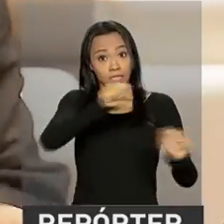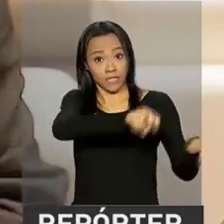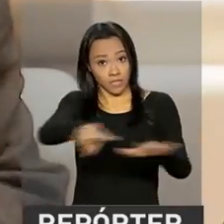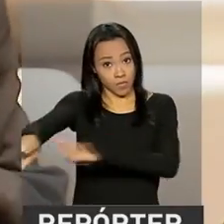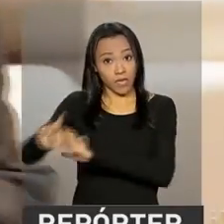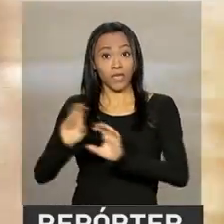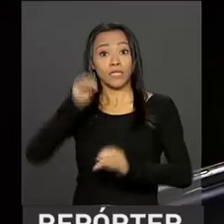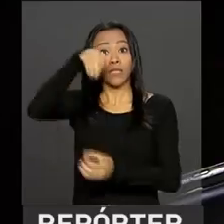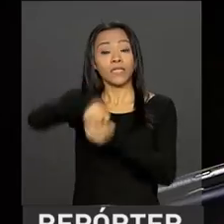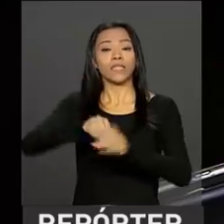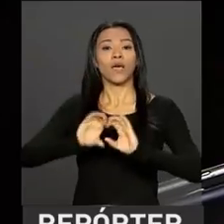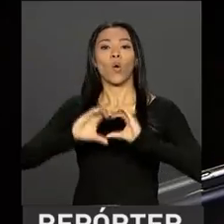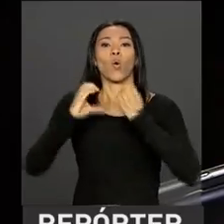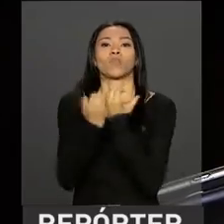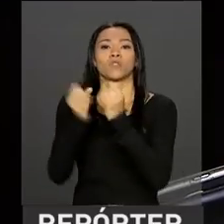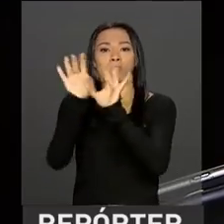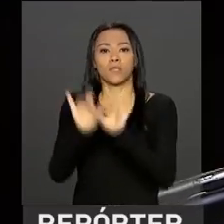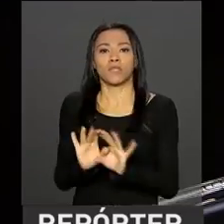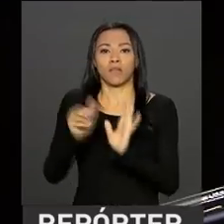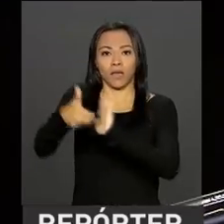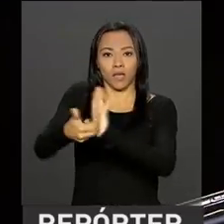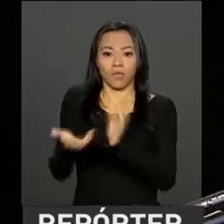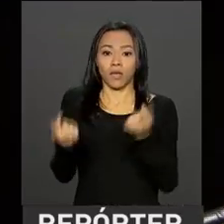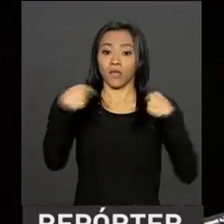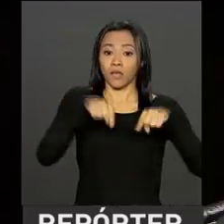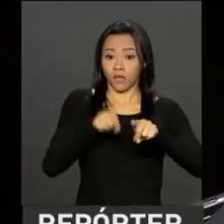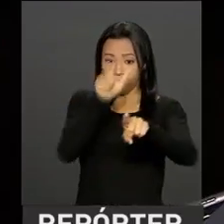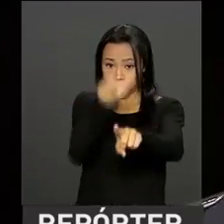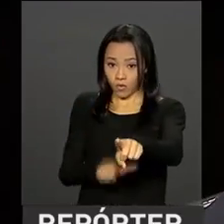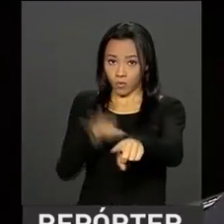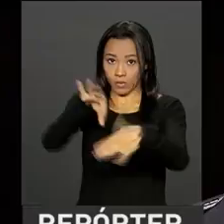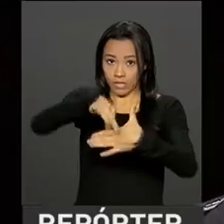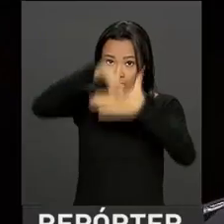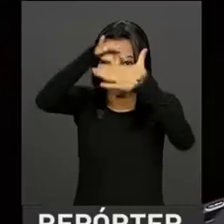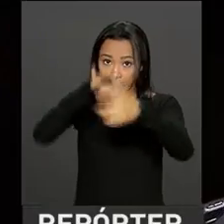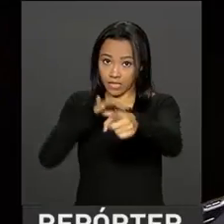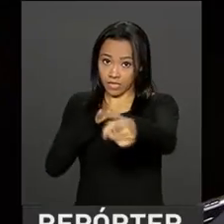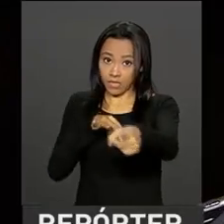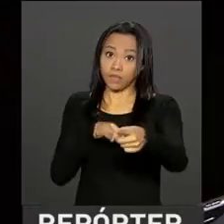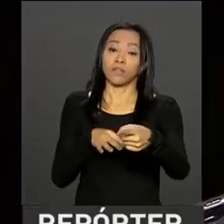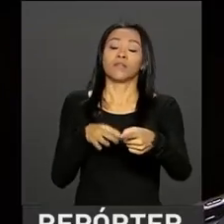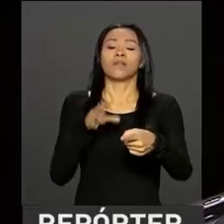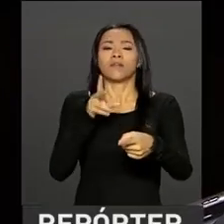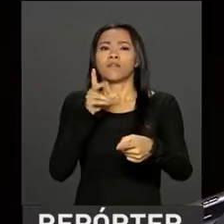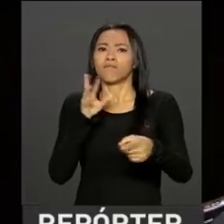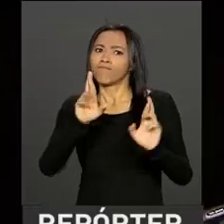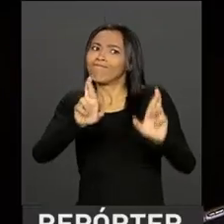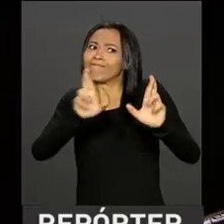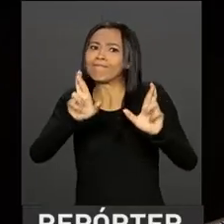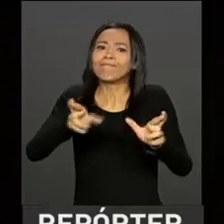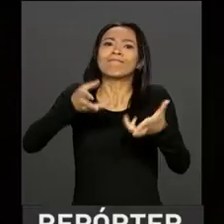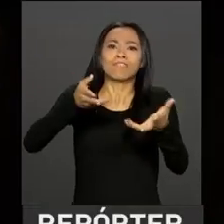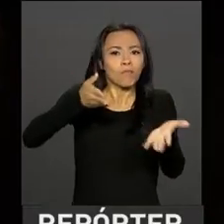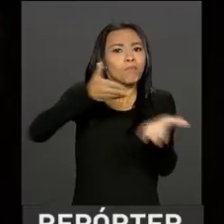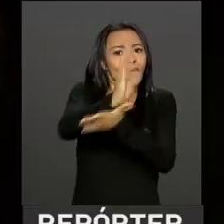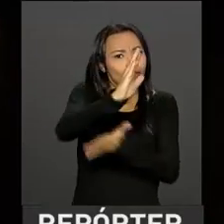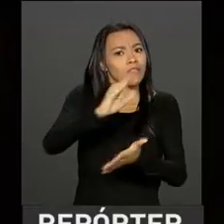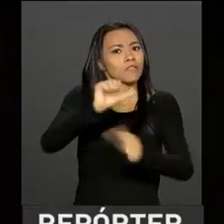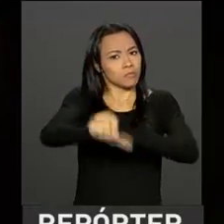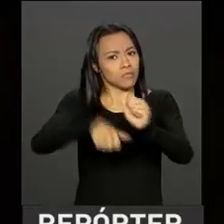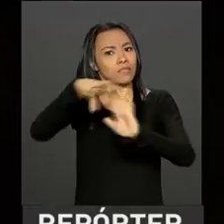o líder do governo na casa ronaldo ribeiro falou da expectativa de aprovação da reforma da previdência